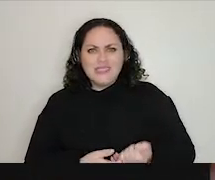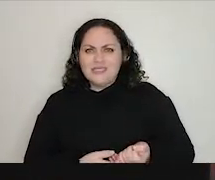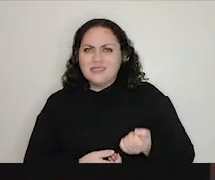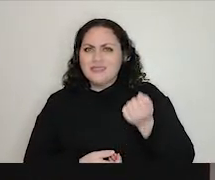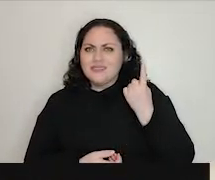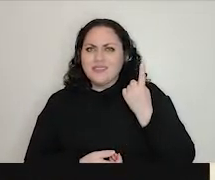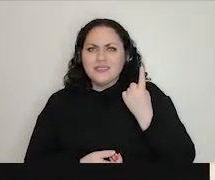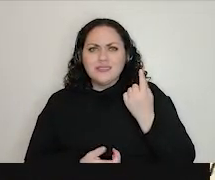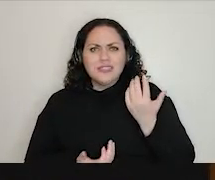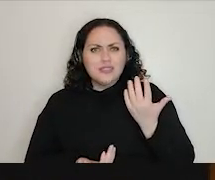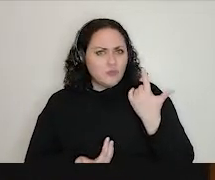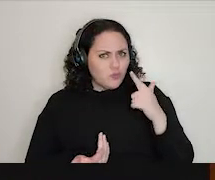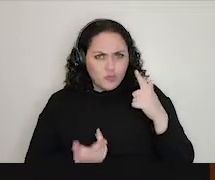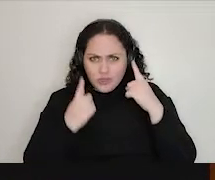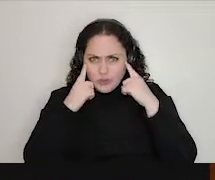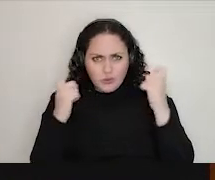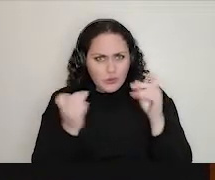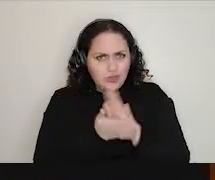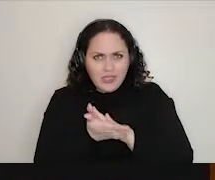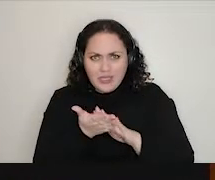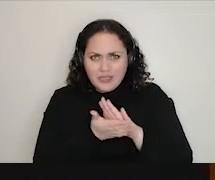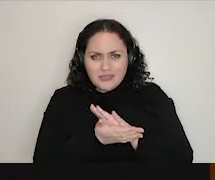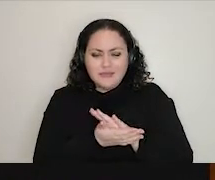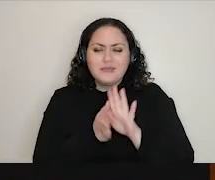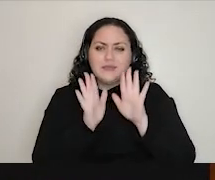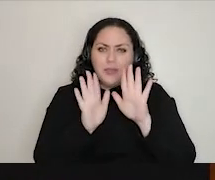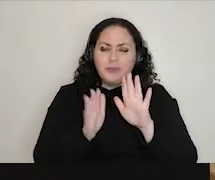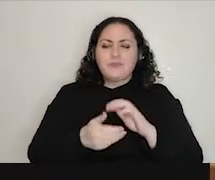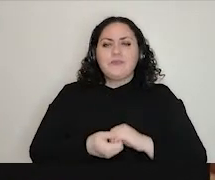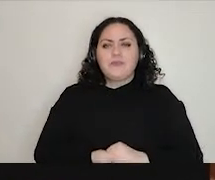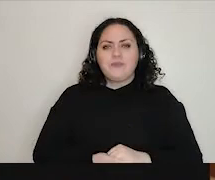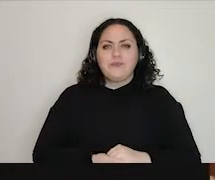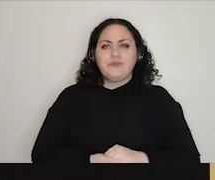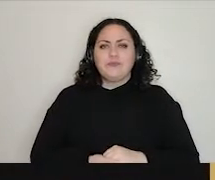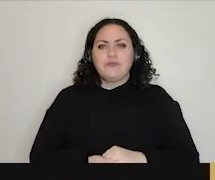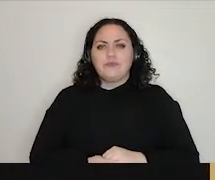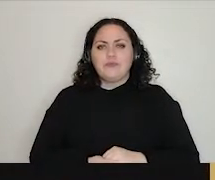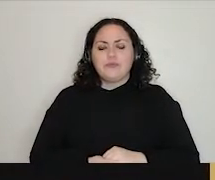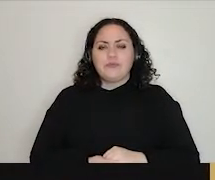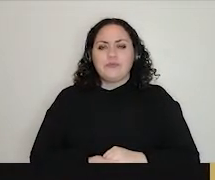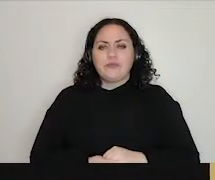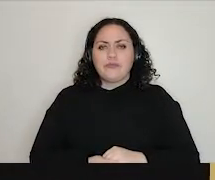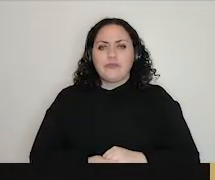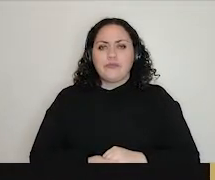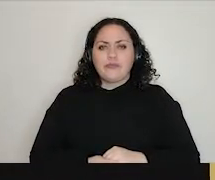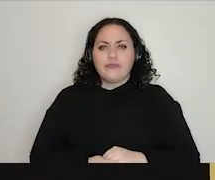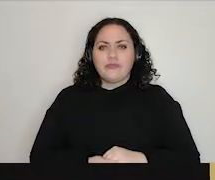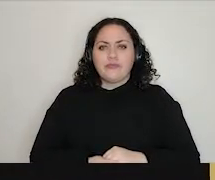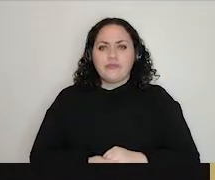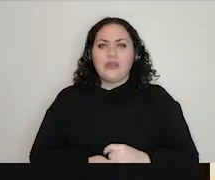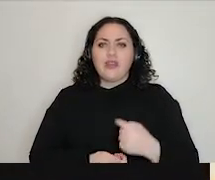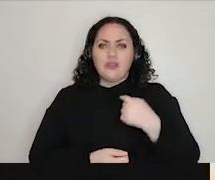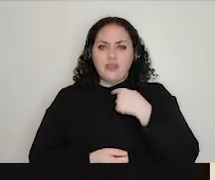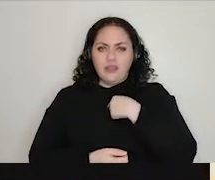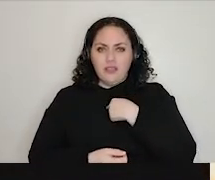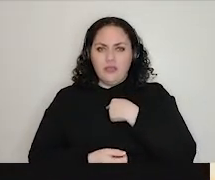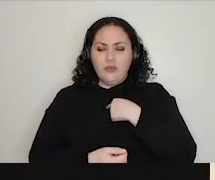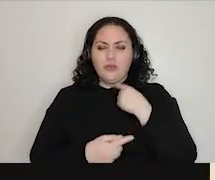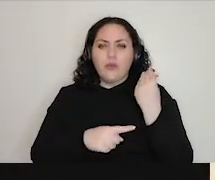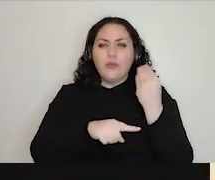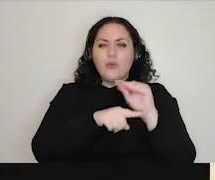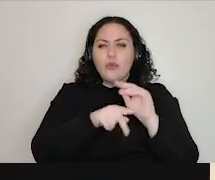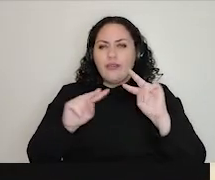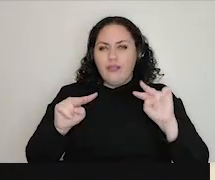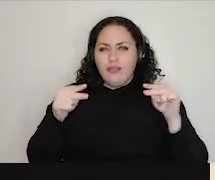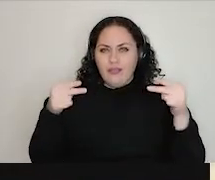Que estranho, gente. Tá sem som para vocês. Então eu vou fazer o seguinte, eu vou colocar o